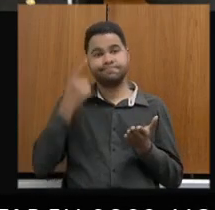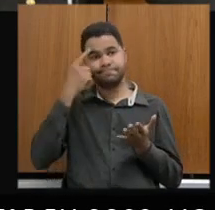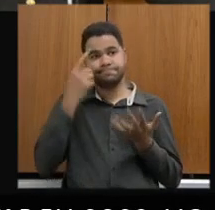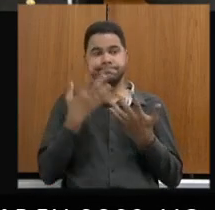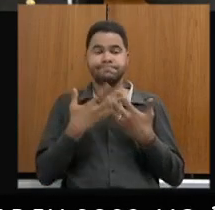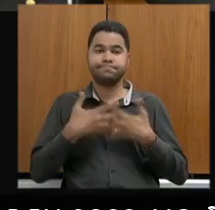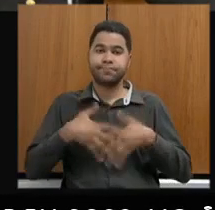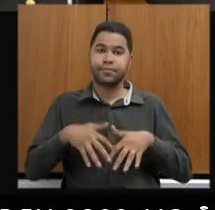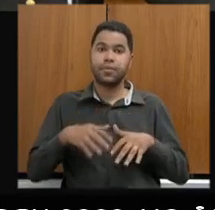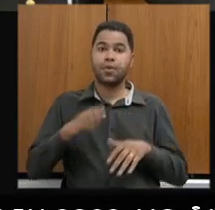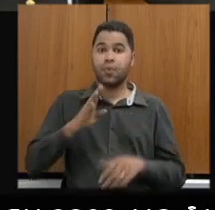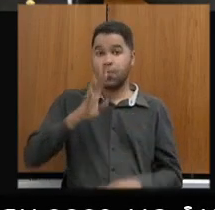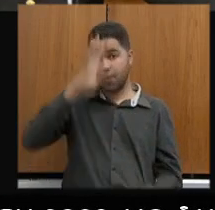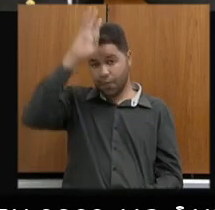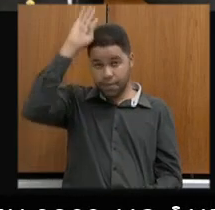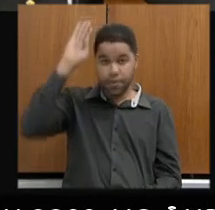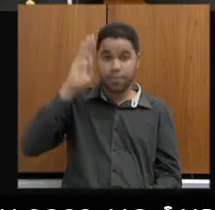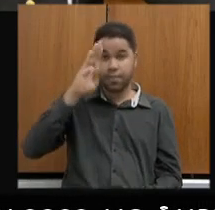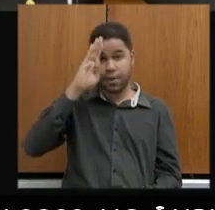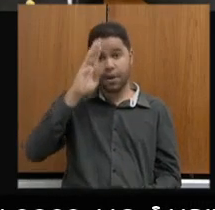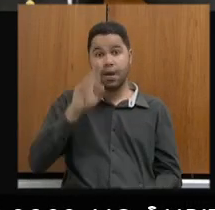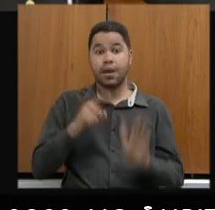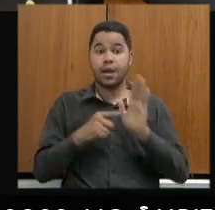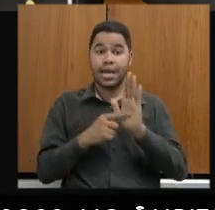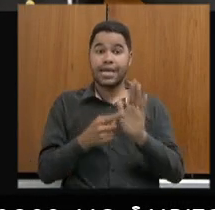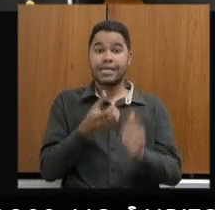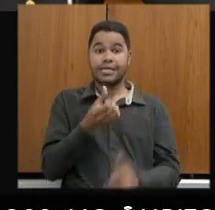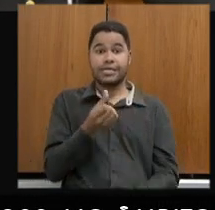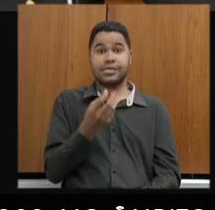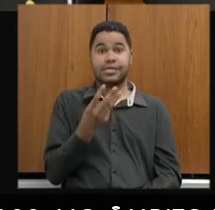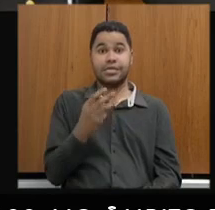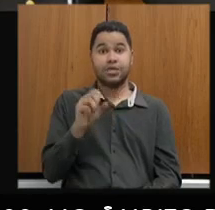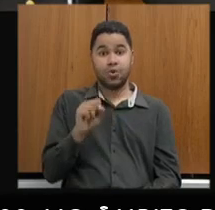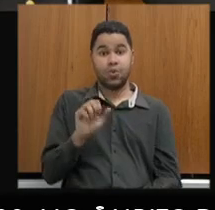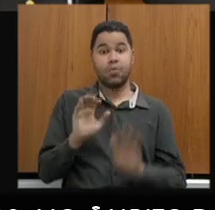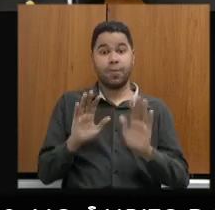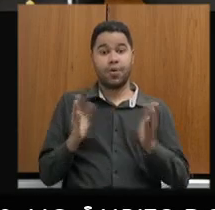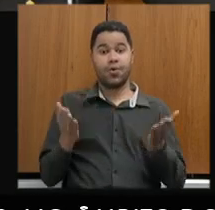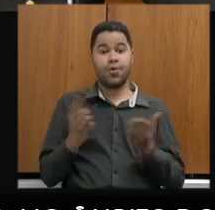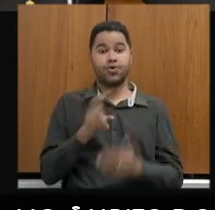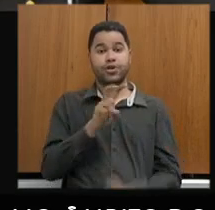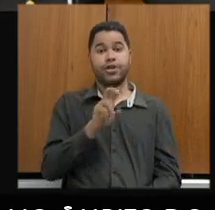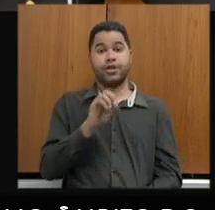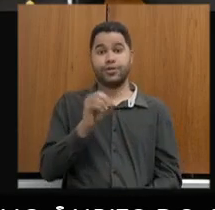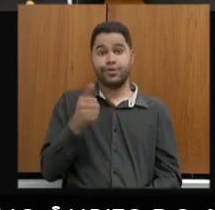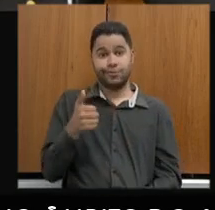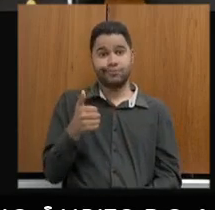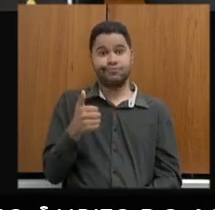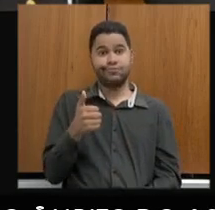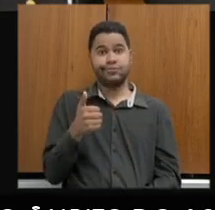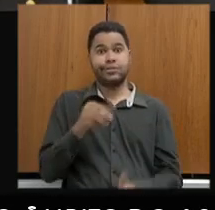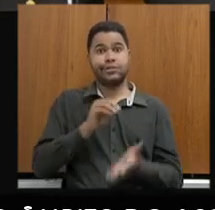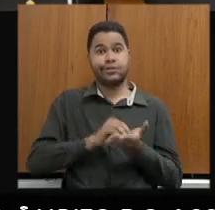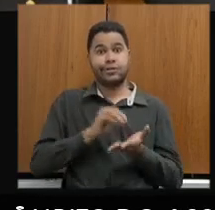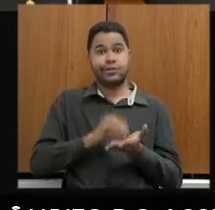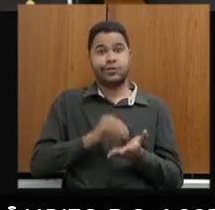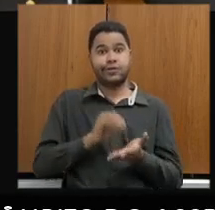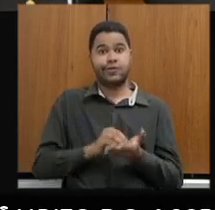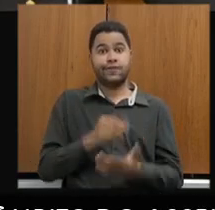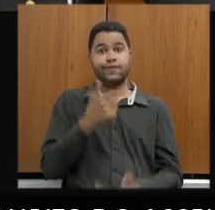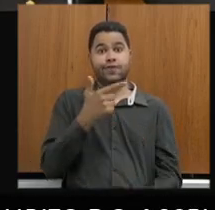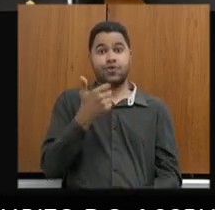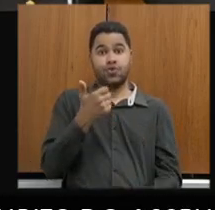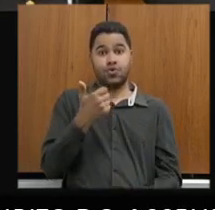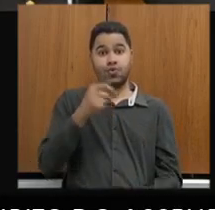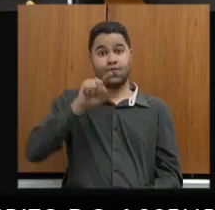Os oficiais bombeiros-militares o previsto é 638 hoje nós temos 501 é um déficit de 20